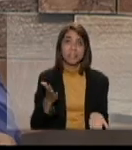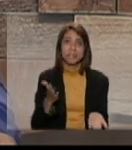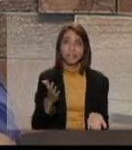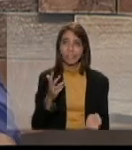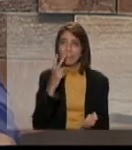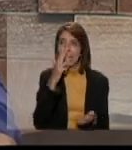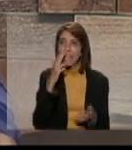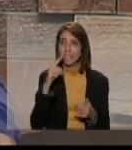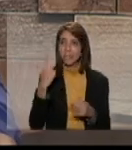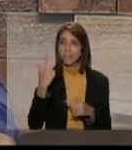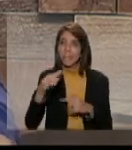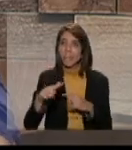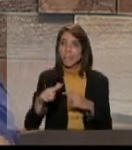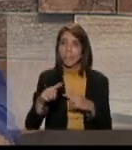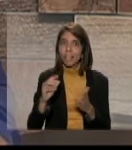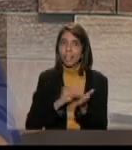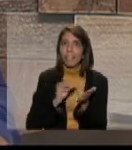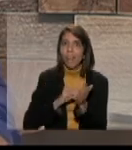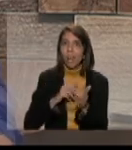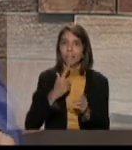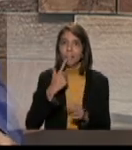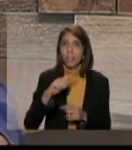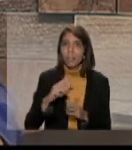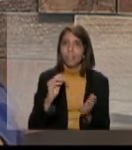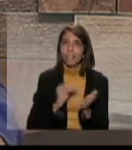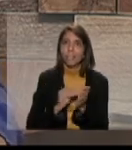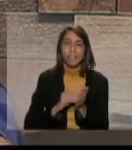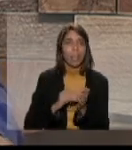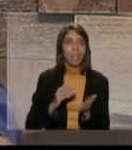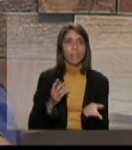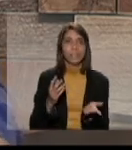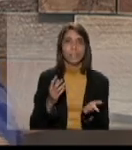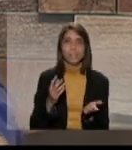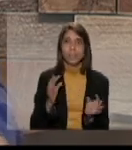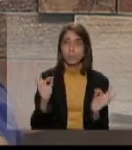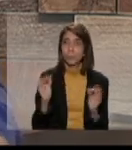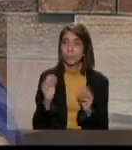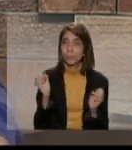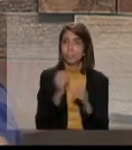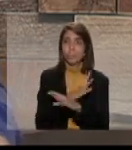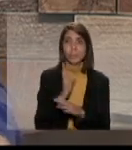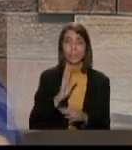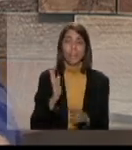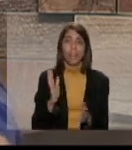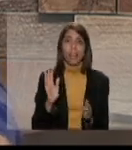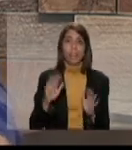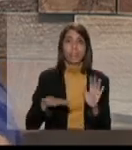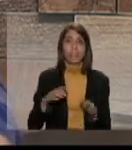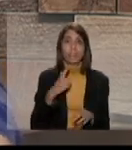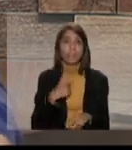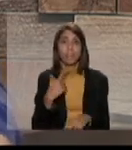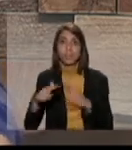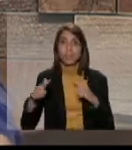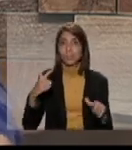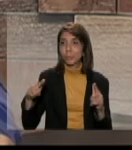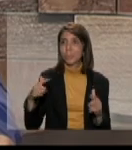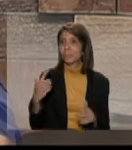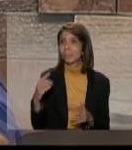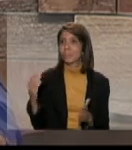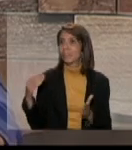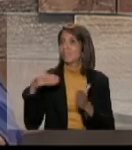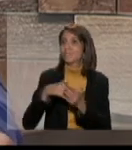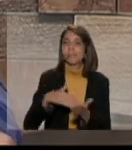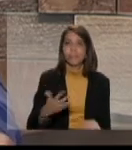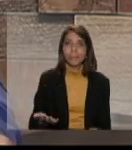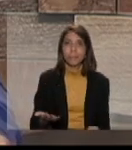que sempre vai ter uma coisa na frente que você ainda não chegou sabe que você ainda não fez que você não aconteceu e que você quer fazer entender